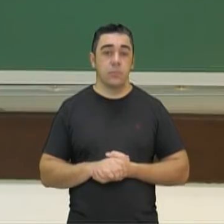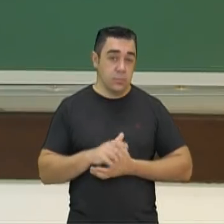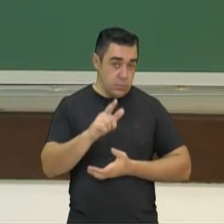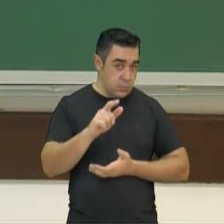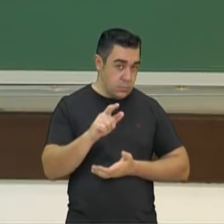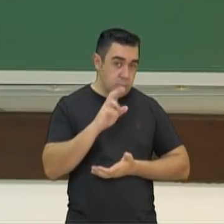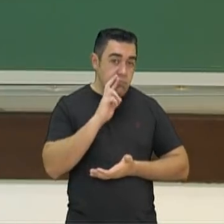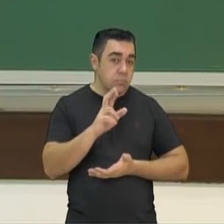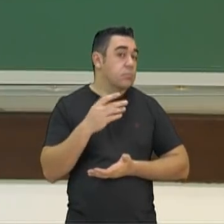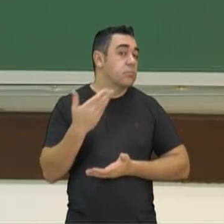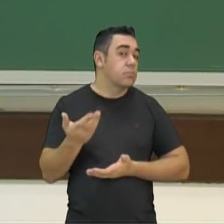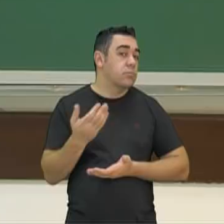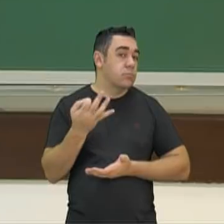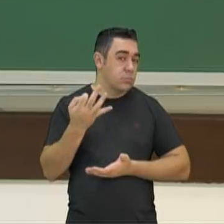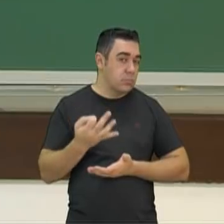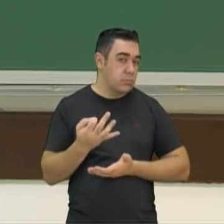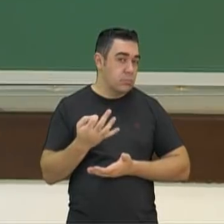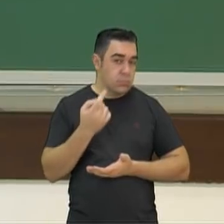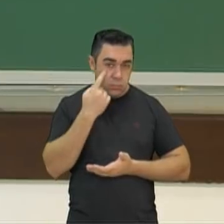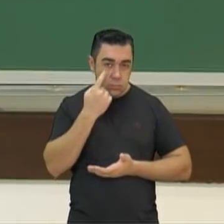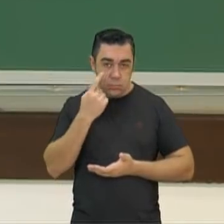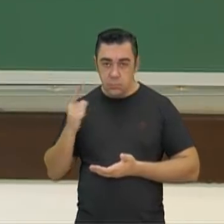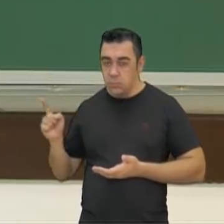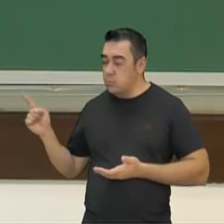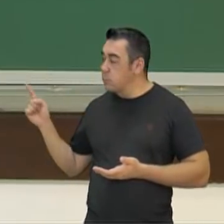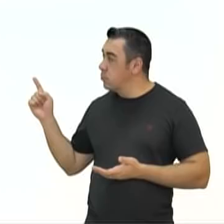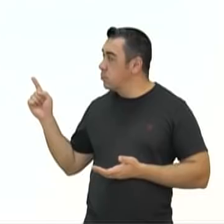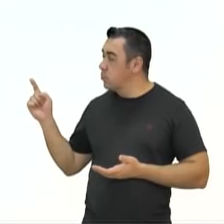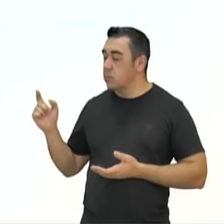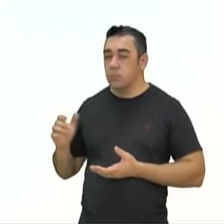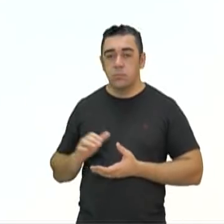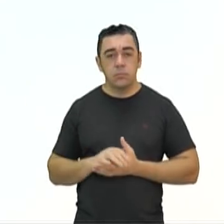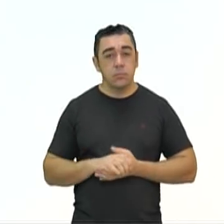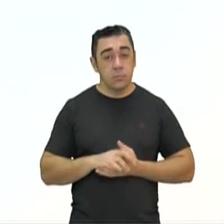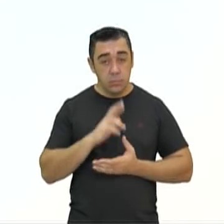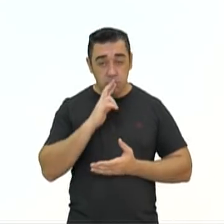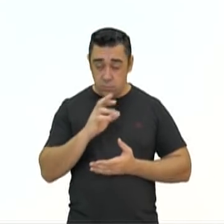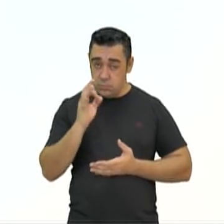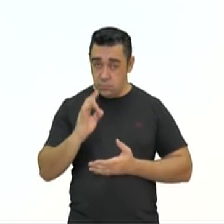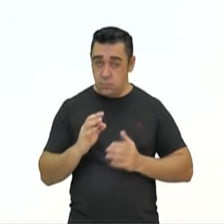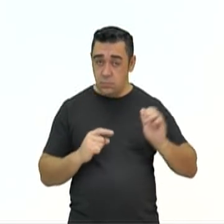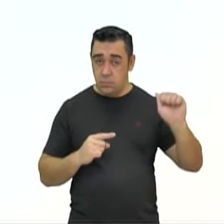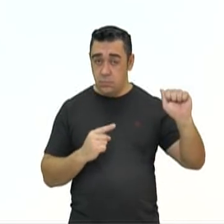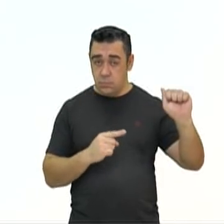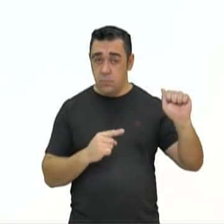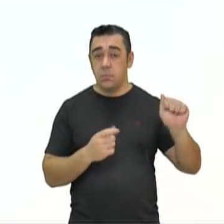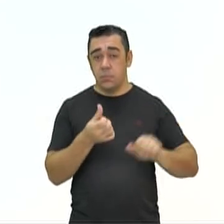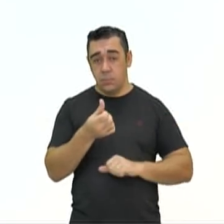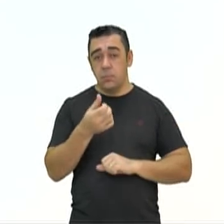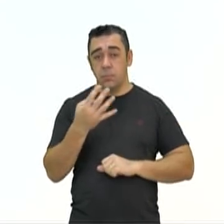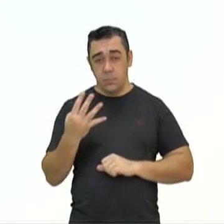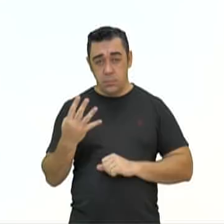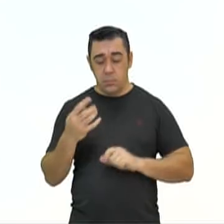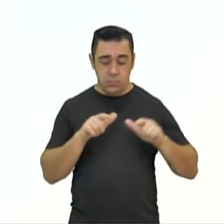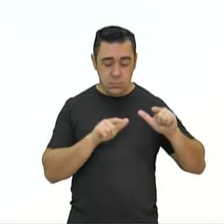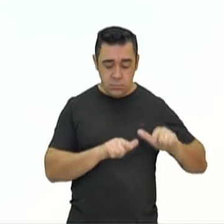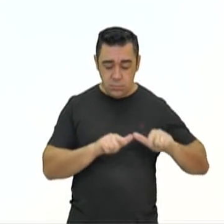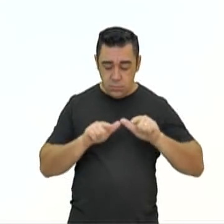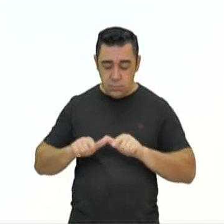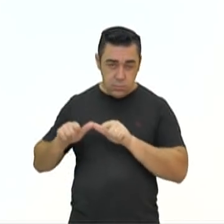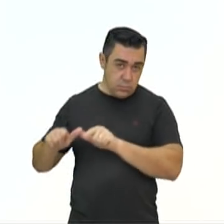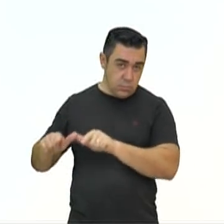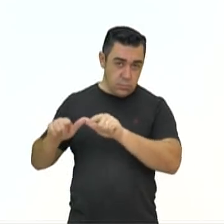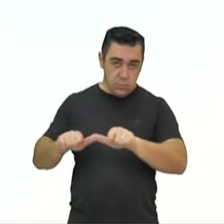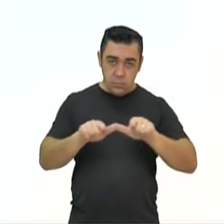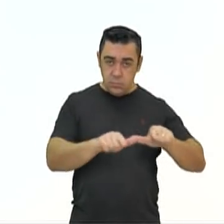que vocês colocaram na resposta então aí, turminha? Vamos ver lá qual que é a resposta? Alternativa A, 64 casas. Não tem erro, lembra que a gente